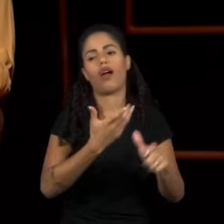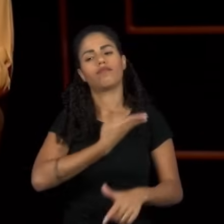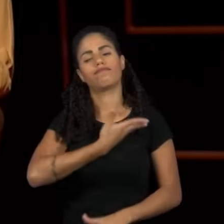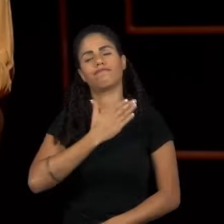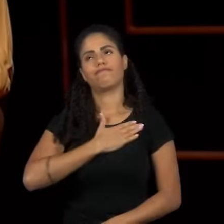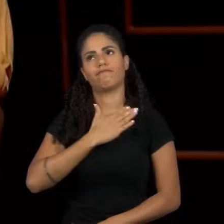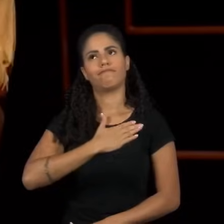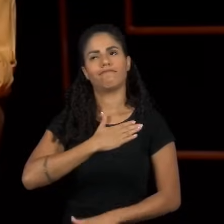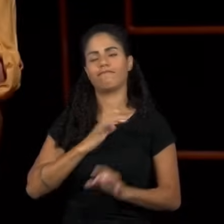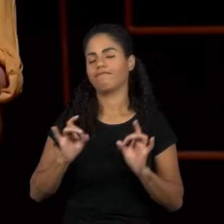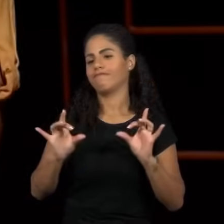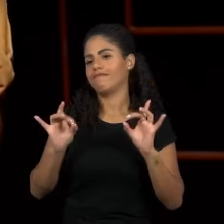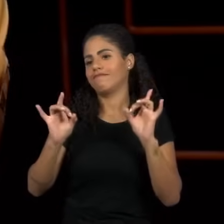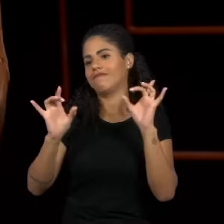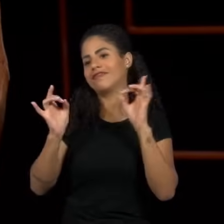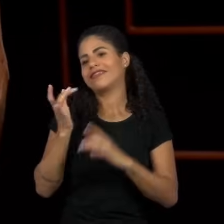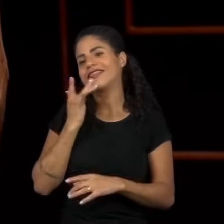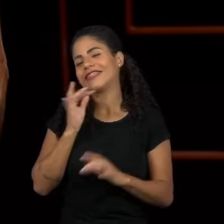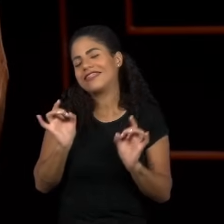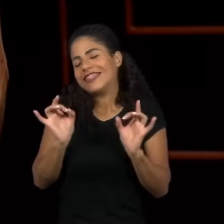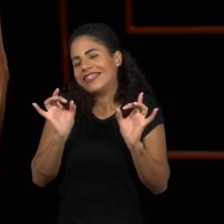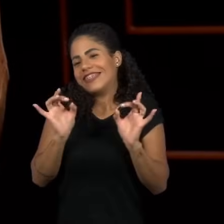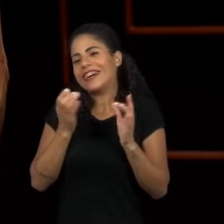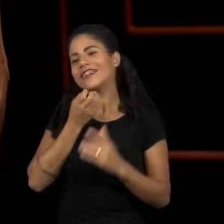também. Nossa, que delícia.